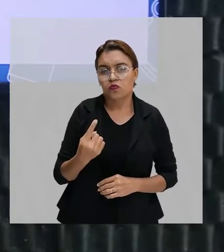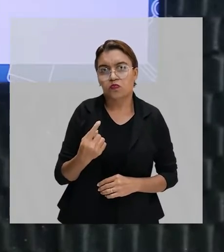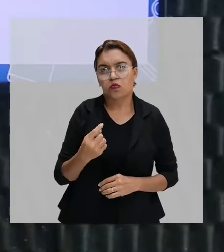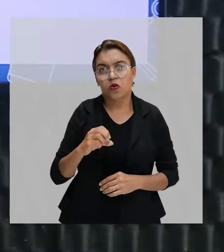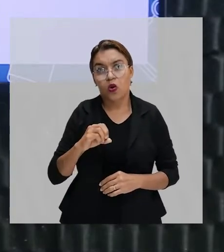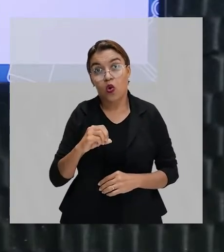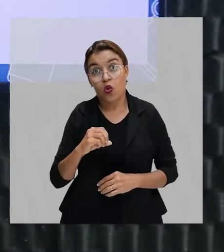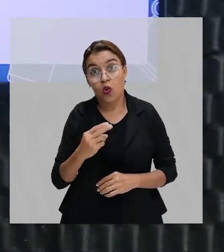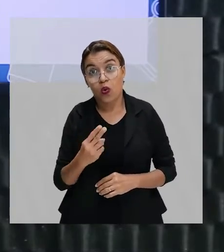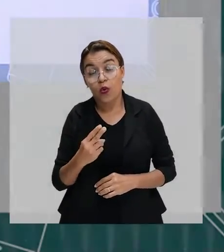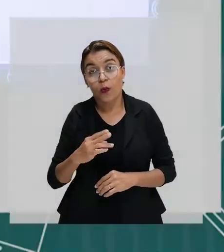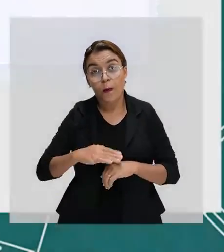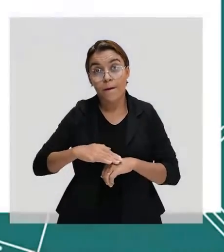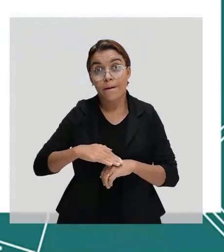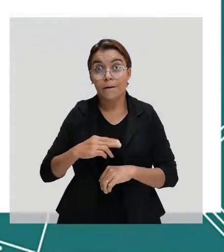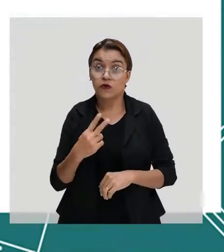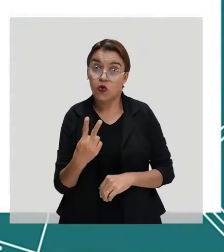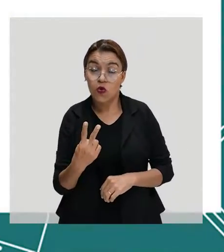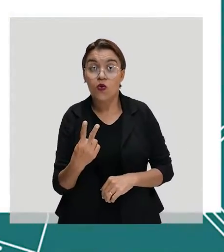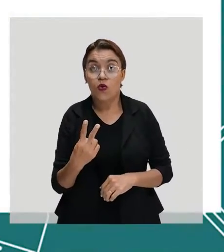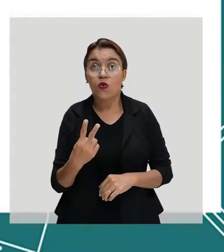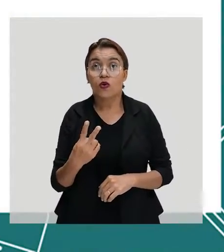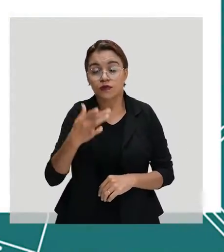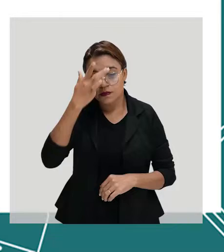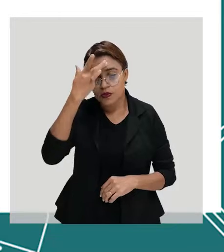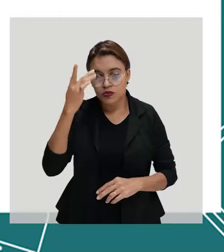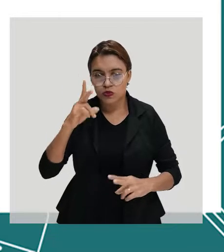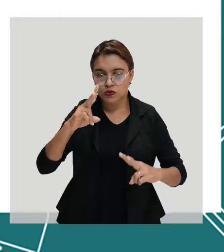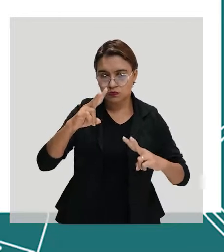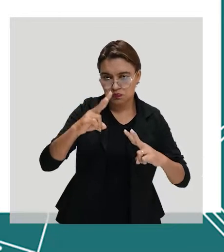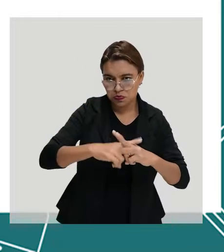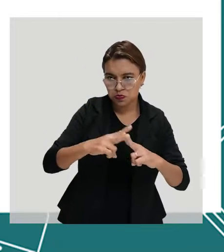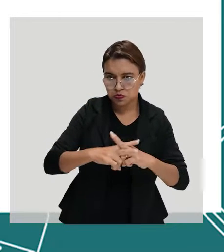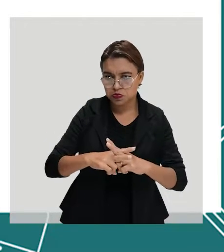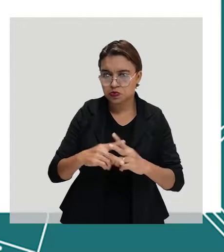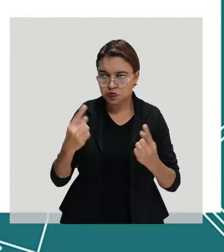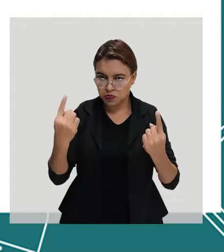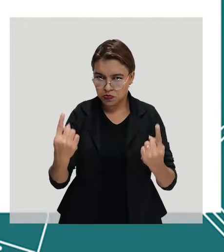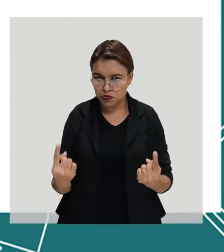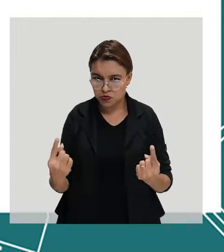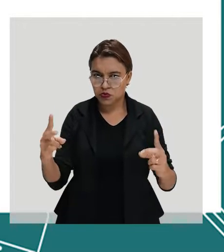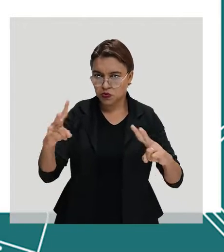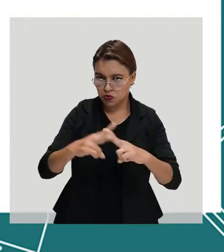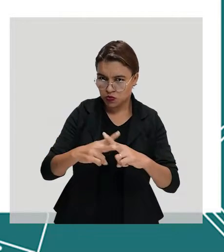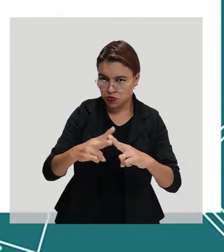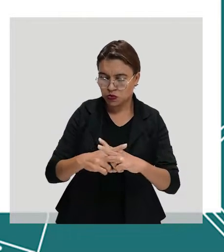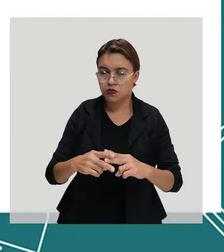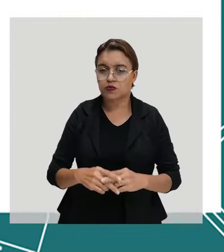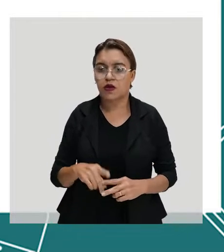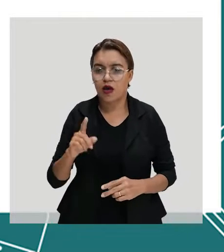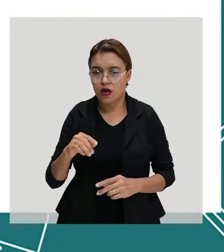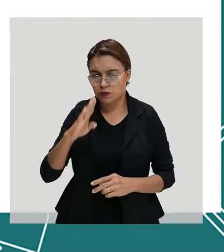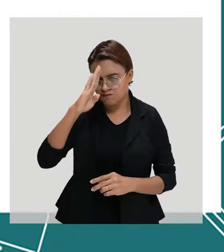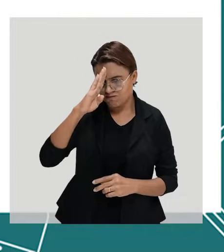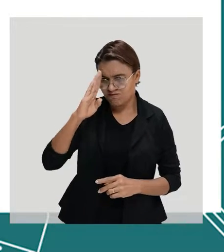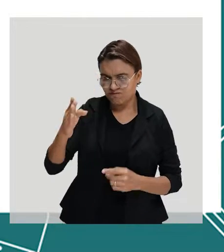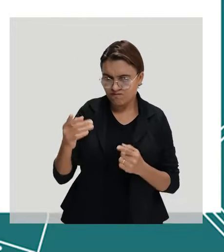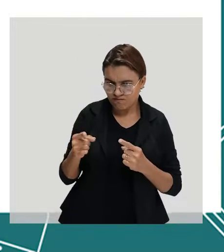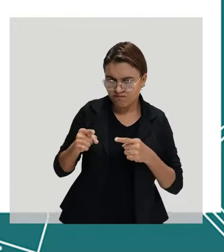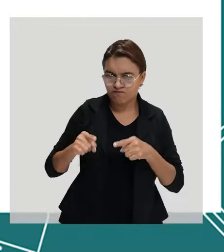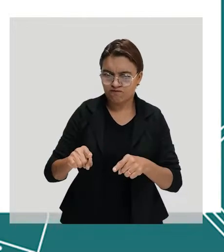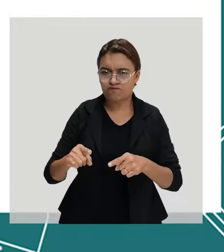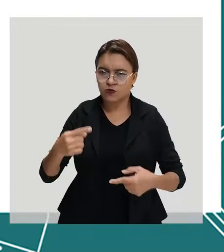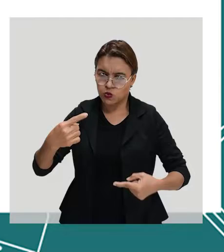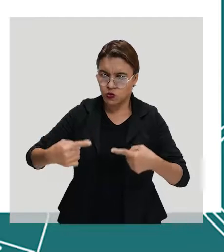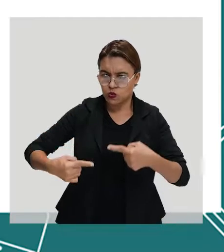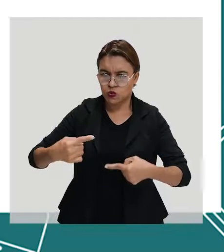adversários e ele se torna o alvo do combate então luta tem a ver com o combate direto